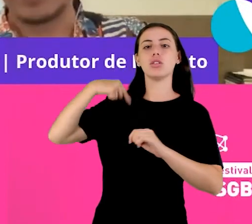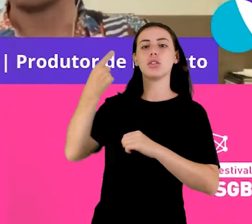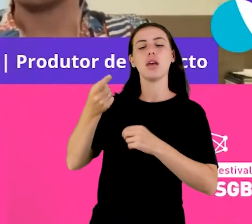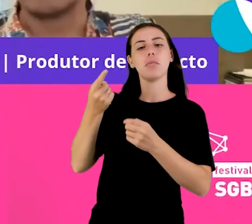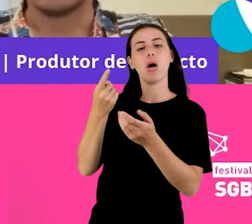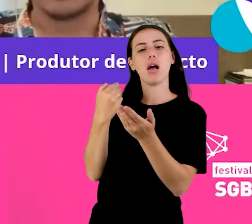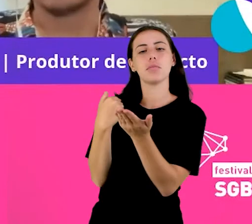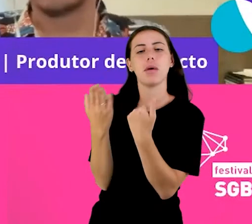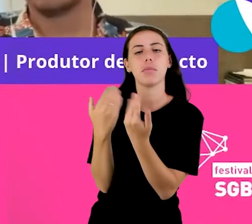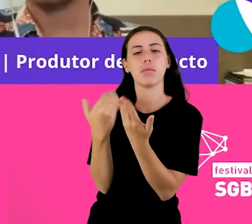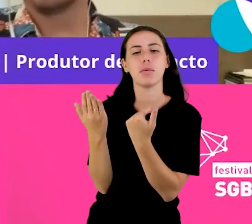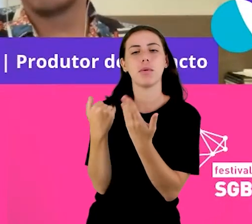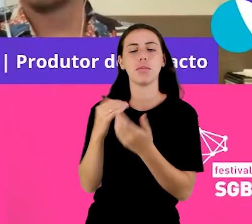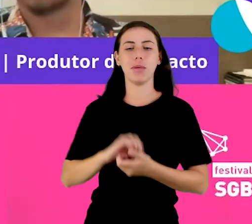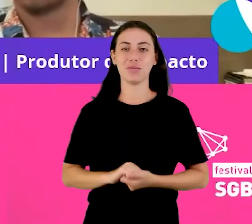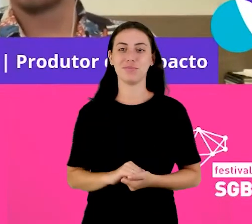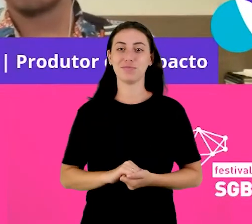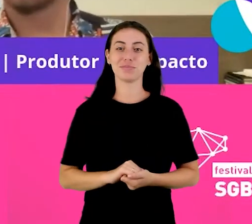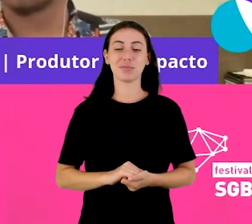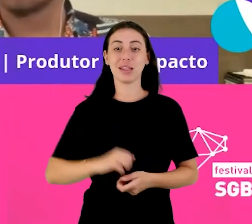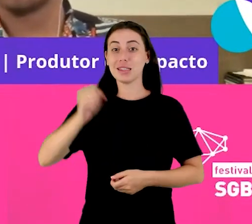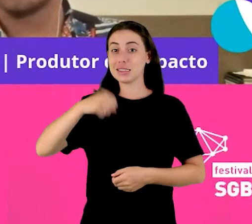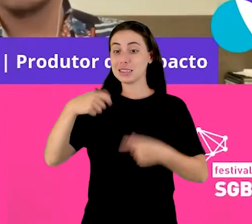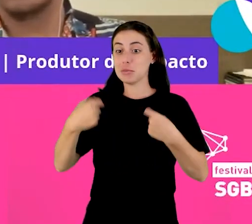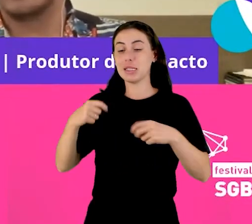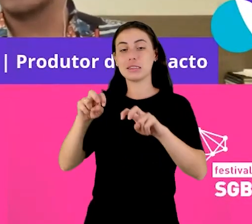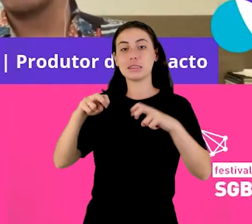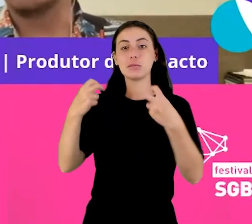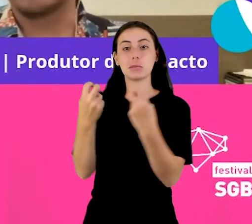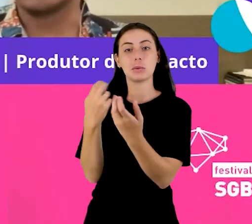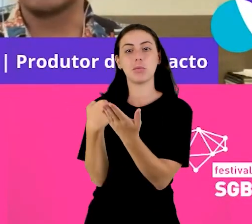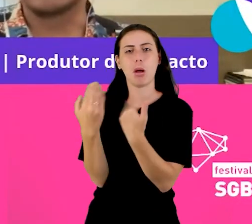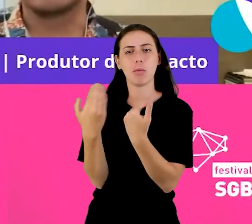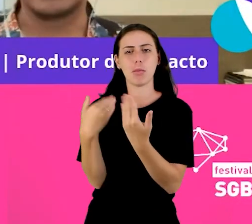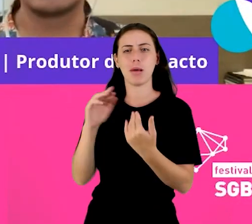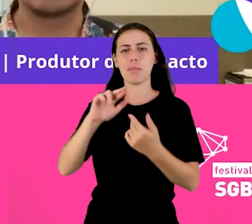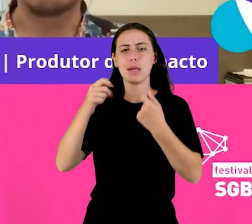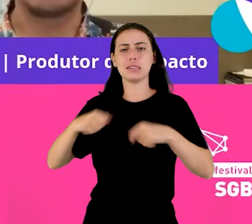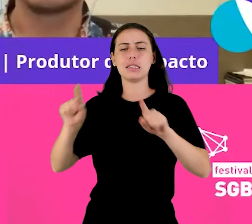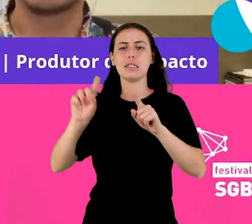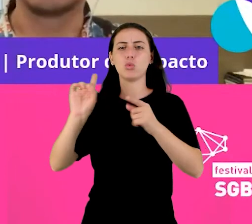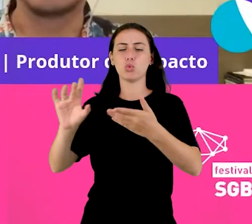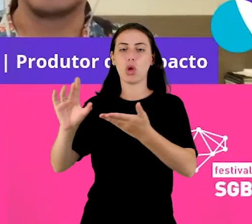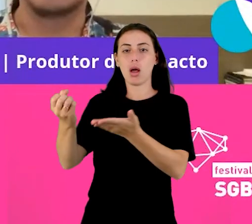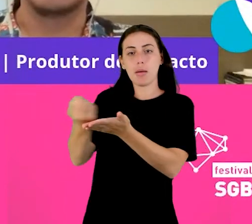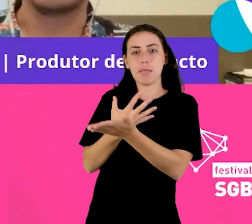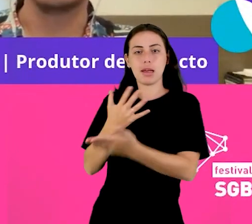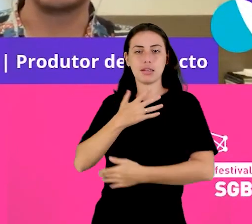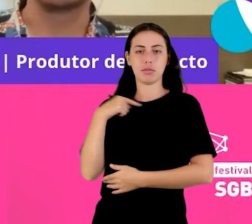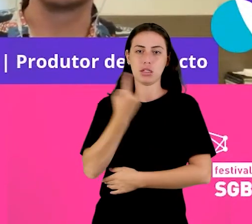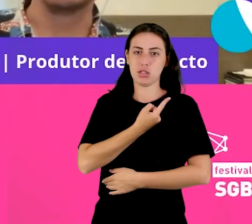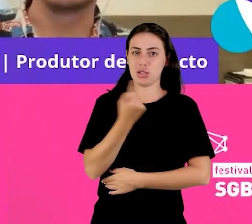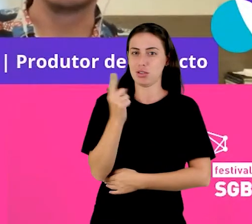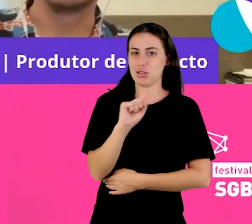Poder escrever para vocês as impressões que tiveram após assistir o filme, né? Não, e não só para a gente, mas que tem essa conversa, porque a